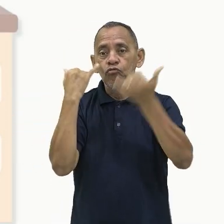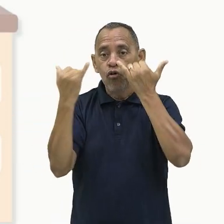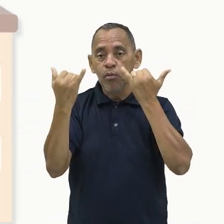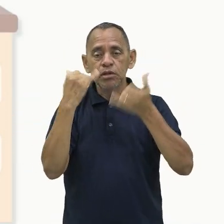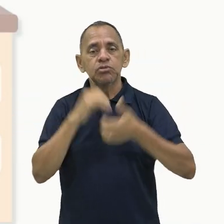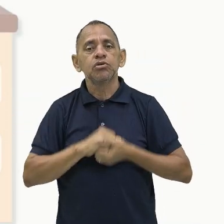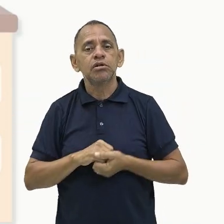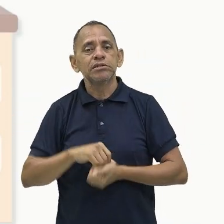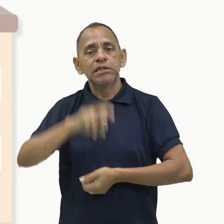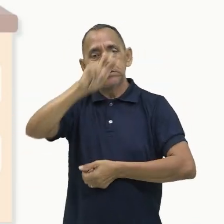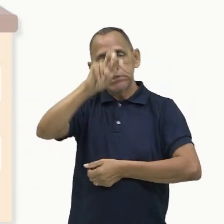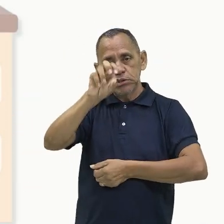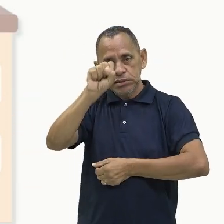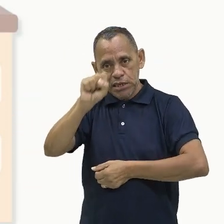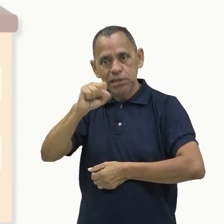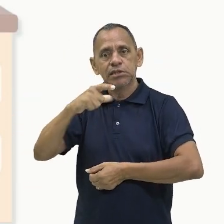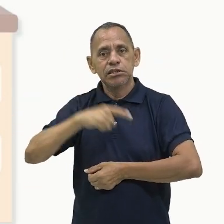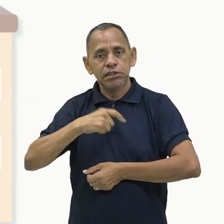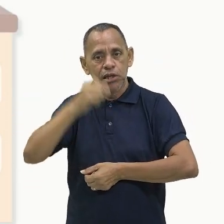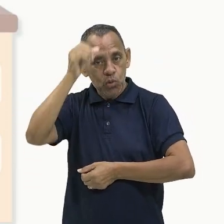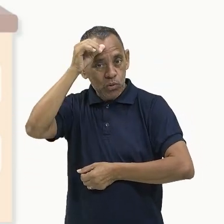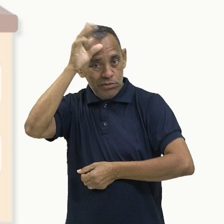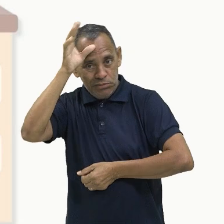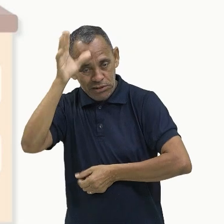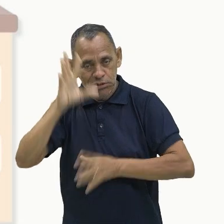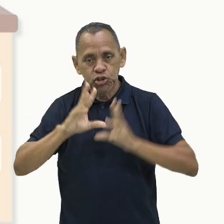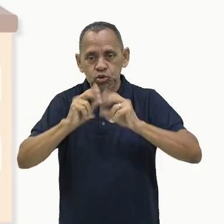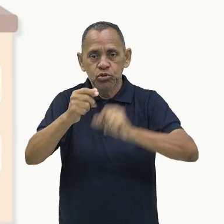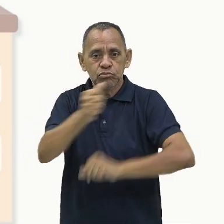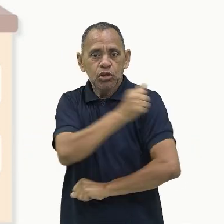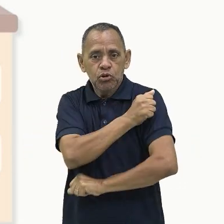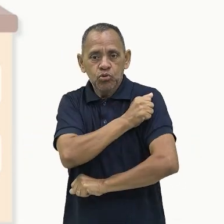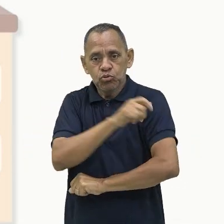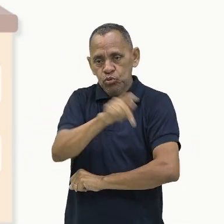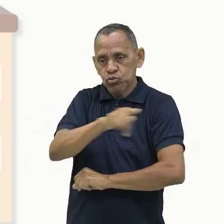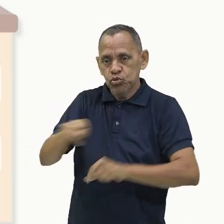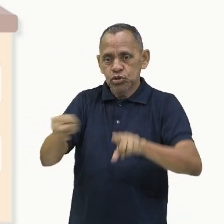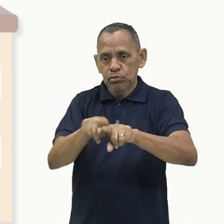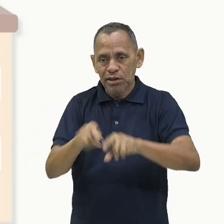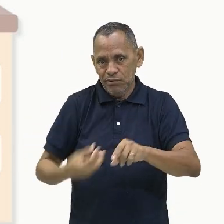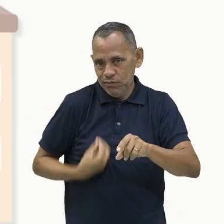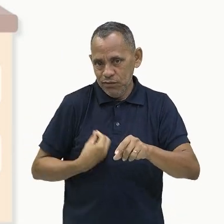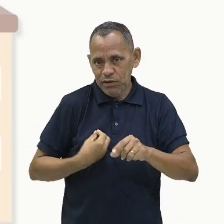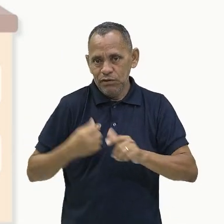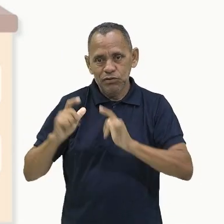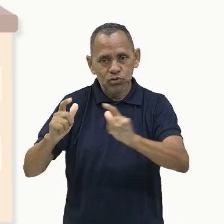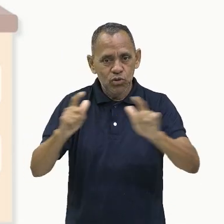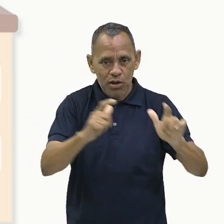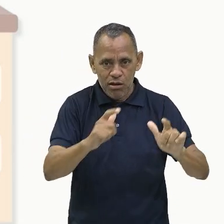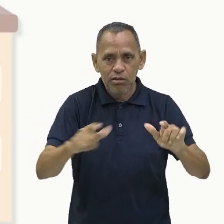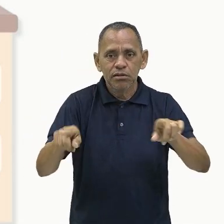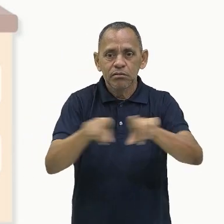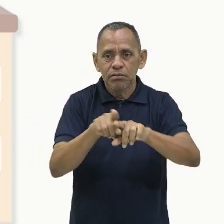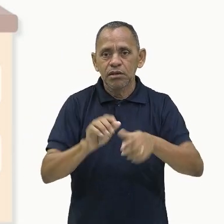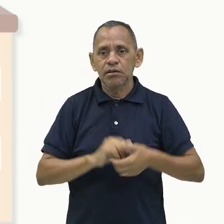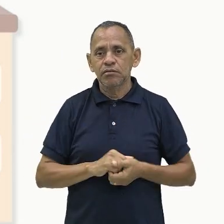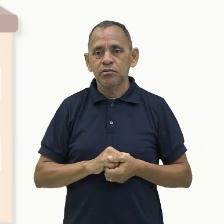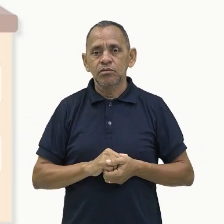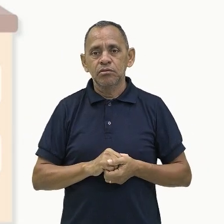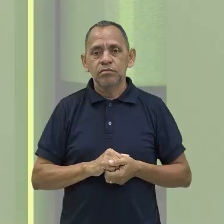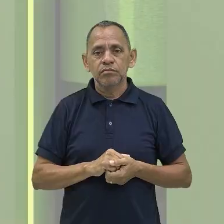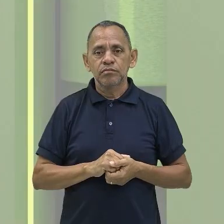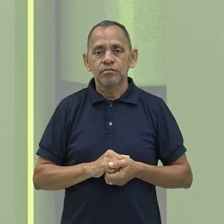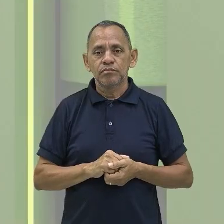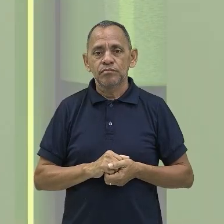que seja de conhecimento de todos os alunos, os professores que adentram essa sala de aula ou que estão ali naquele